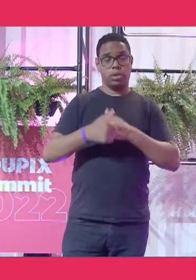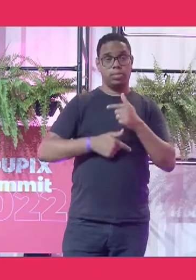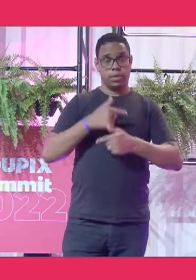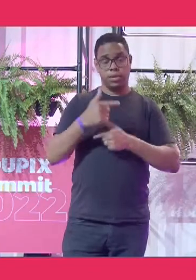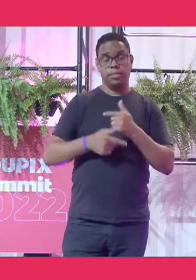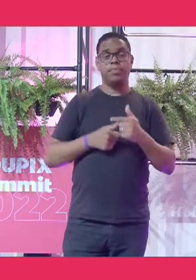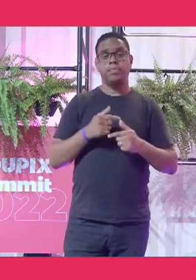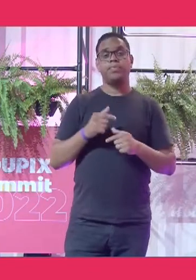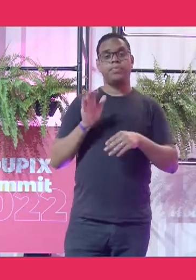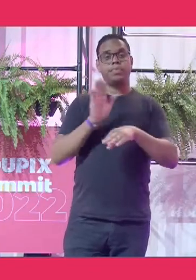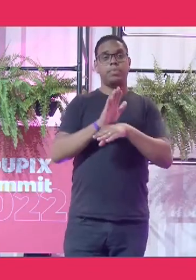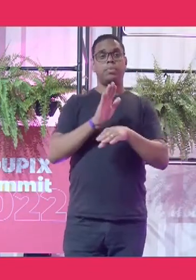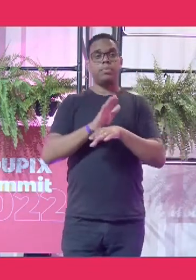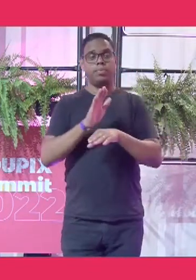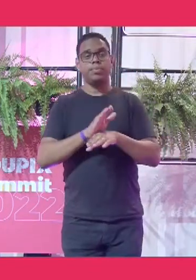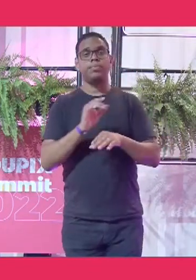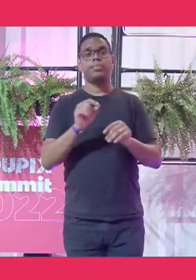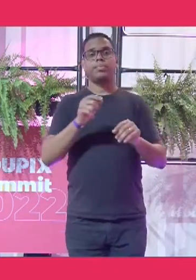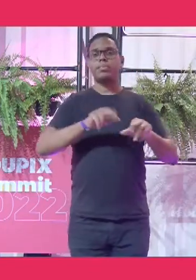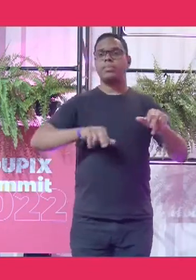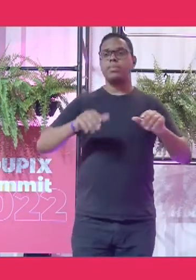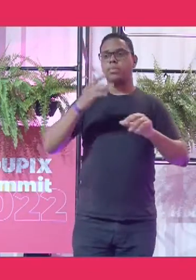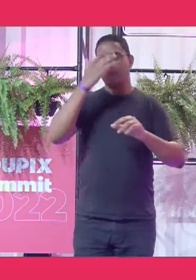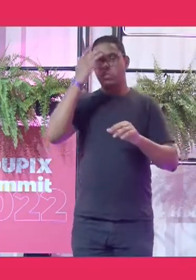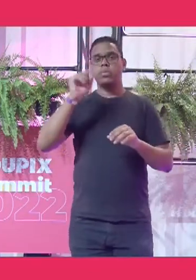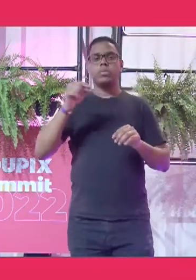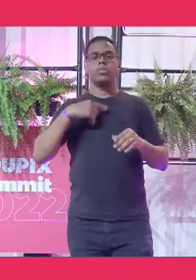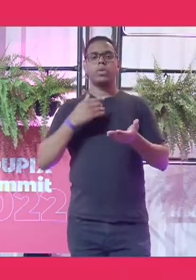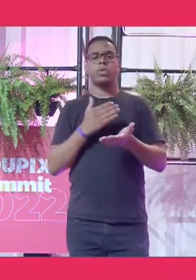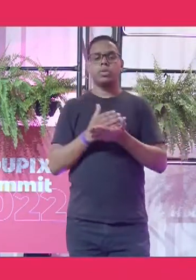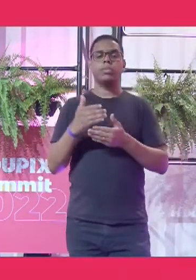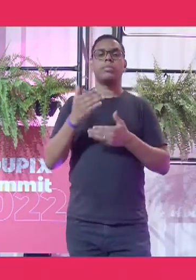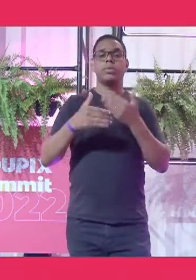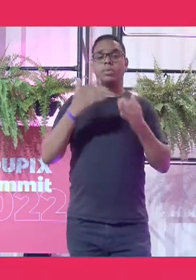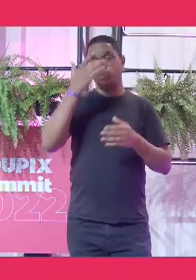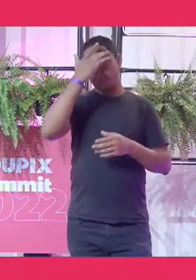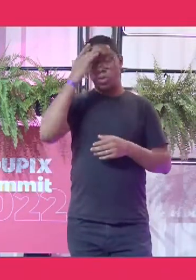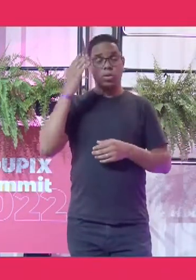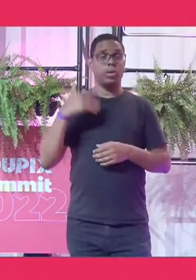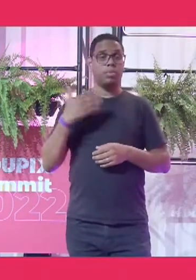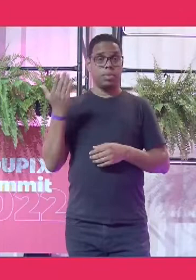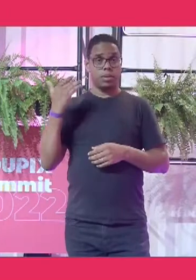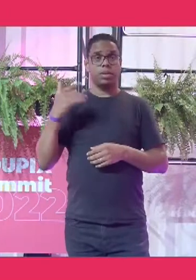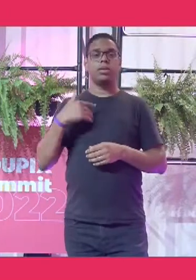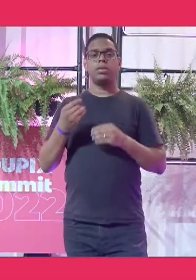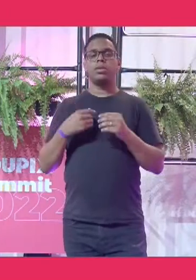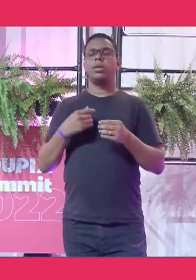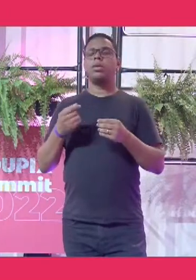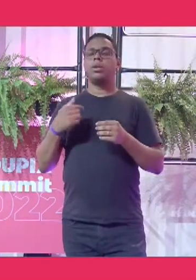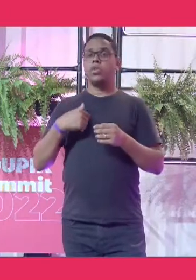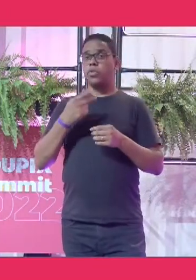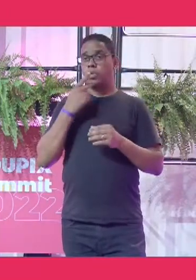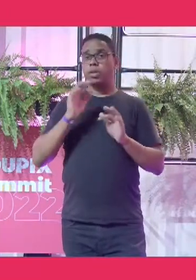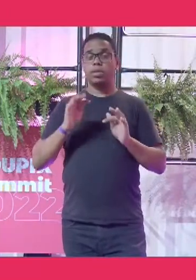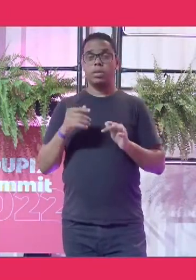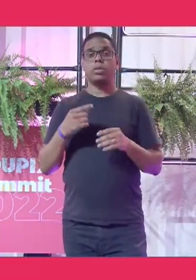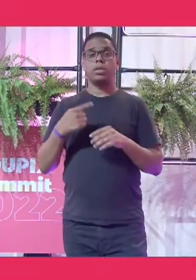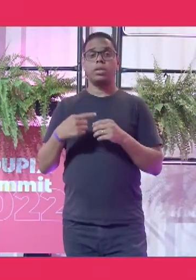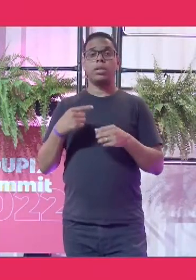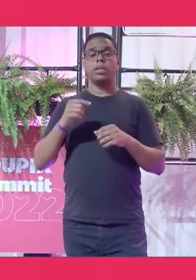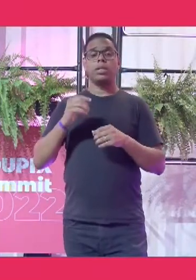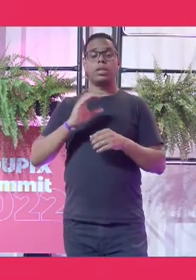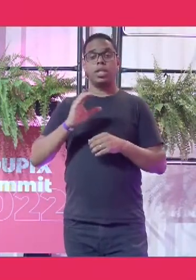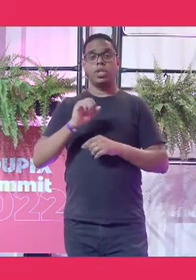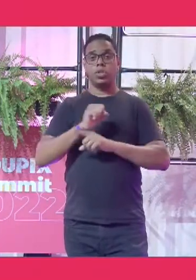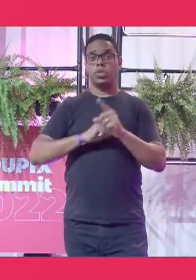trabalho ajudou uma geração, um começo, uma galera que... Uma vez eu entrei na minha universidade, que eu falei muito mal das ciências